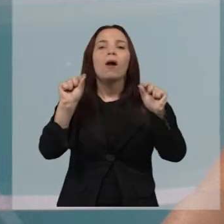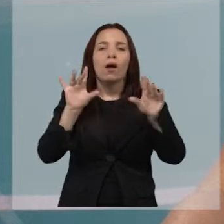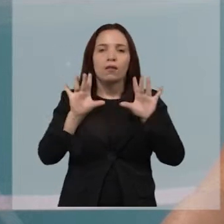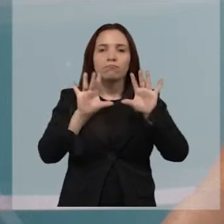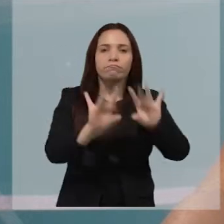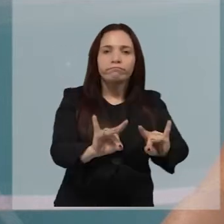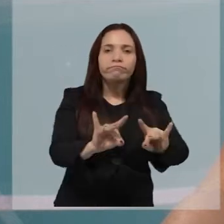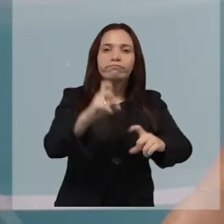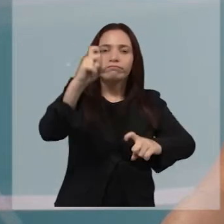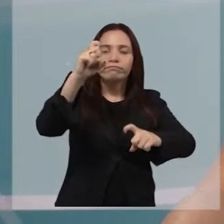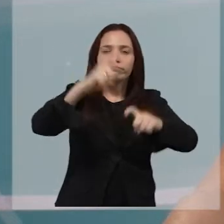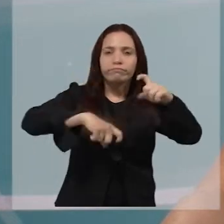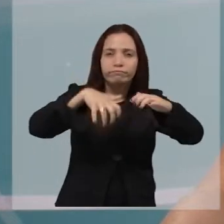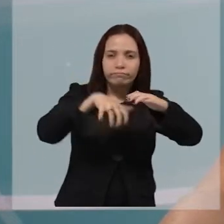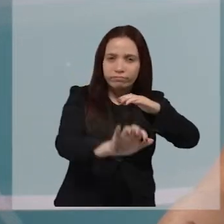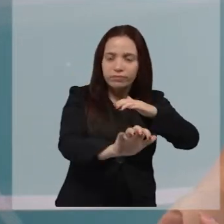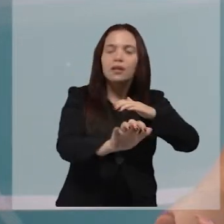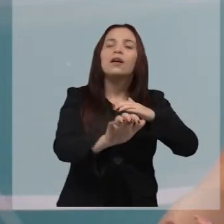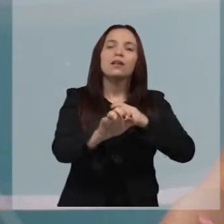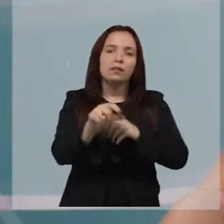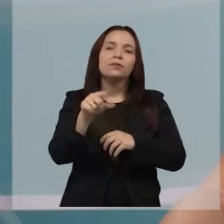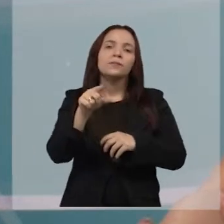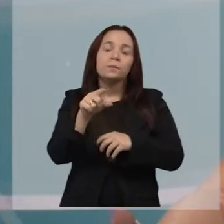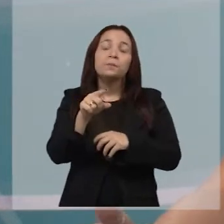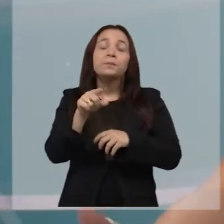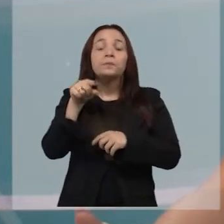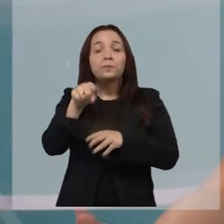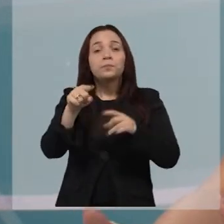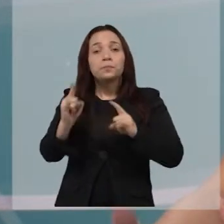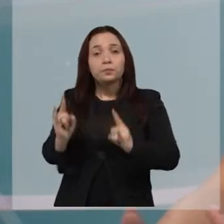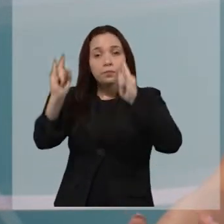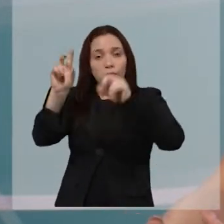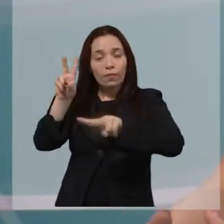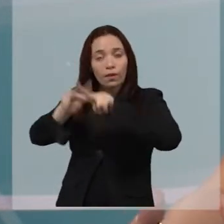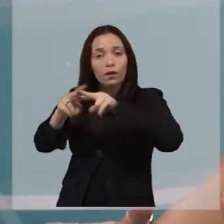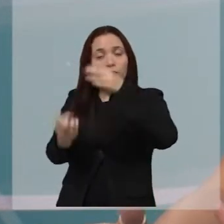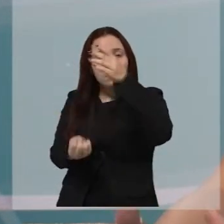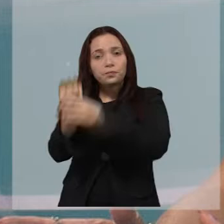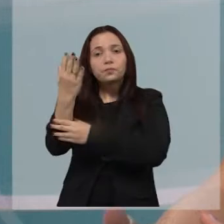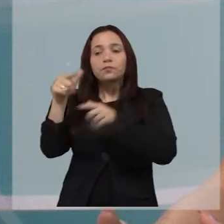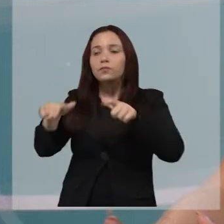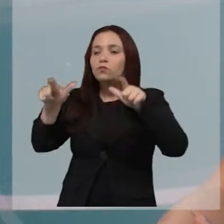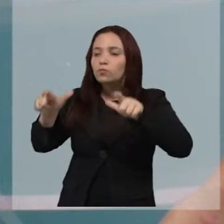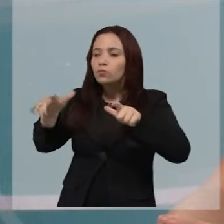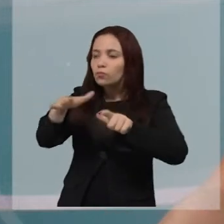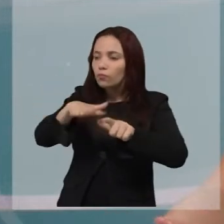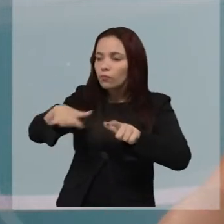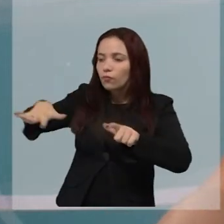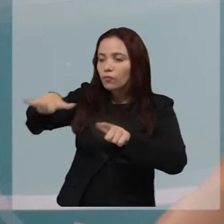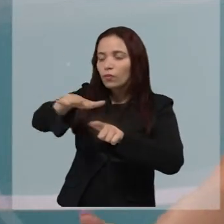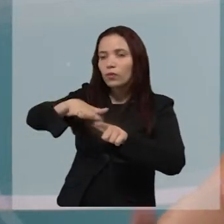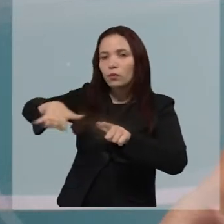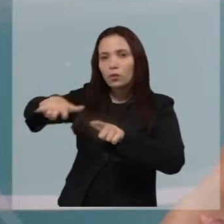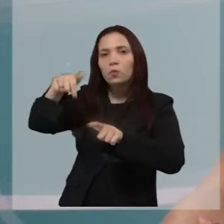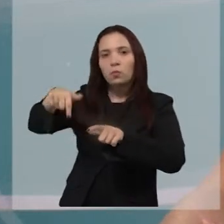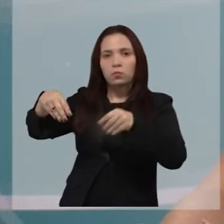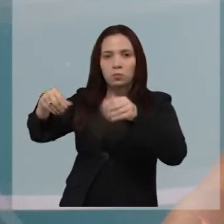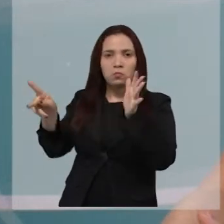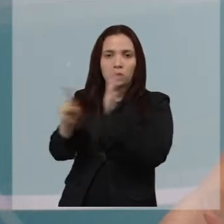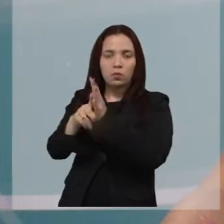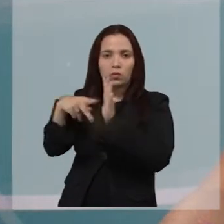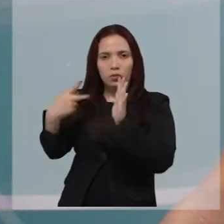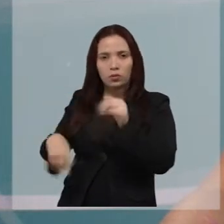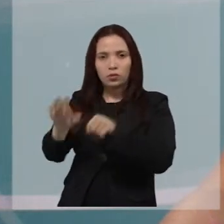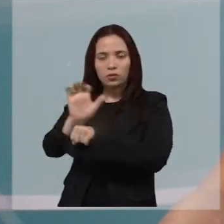crime. E, então, assim, a unidade foi criada, ela foi colocada num espaço que já existia no Estado,